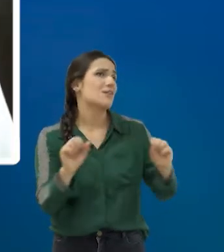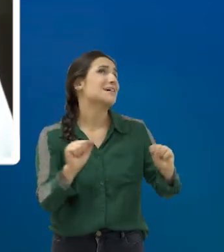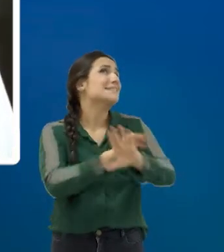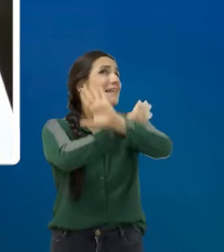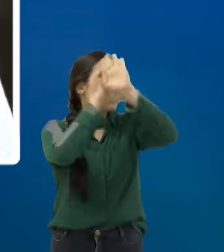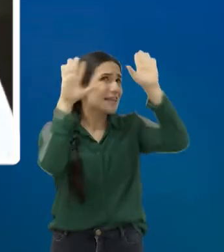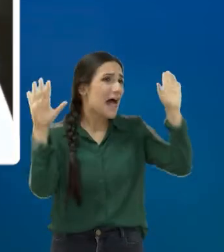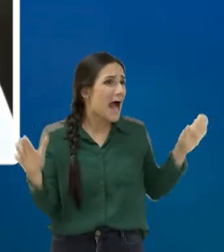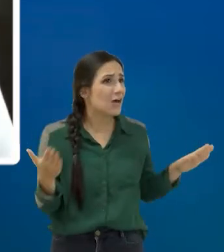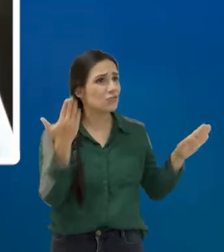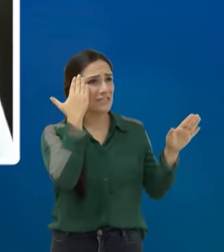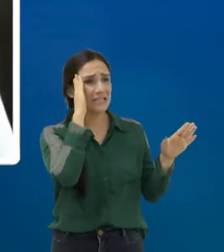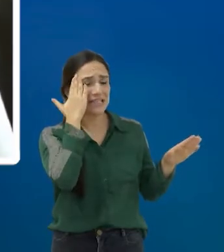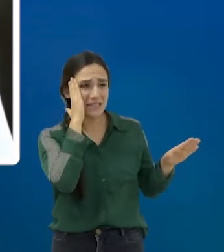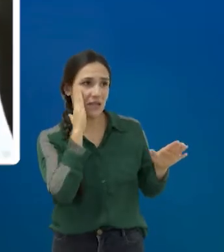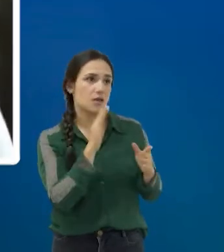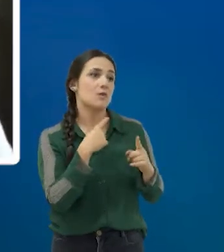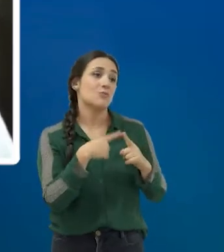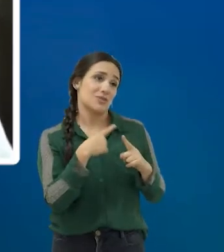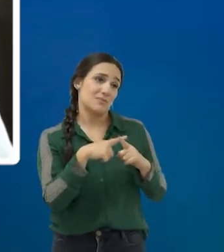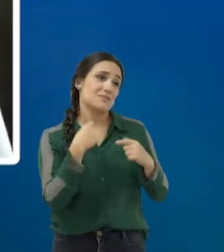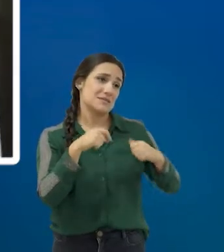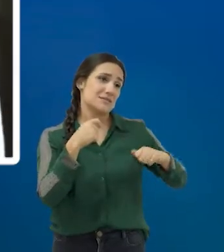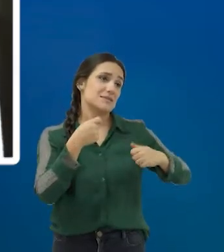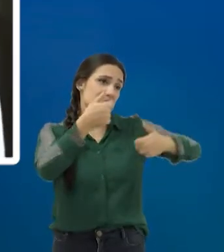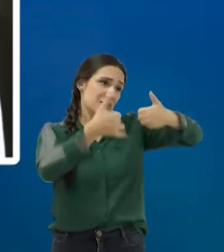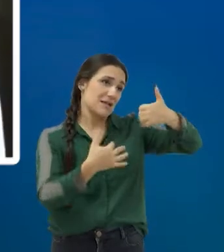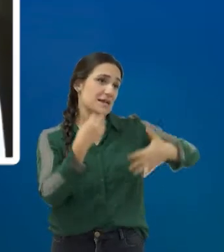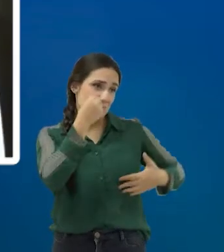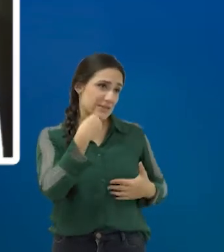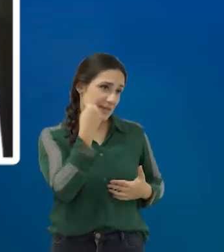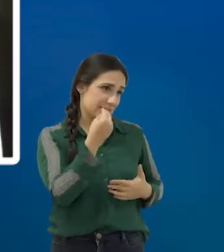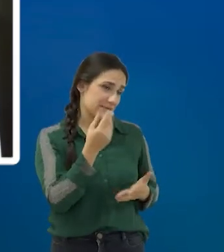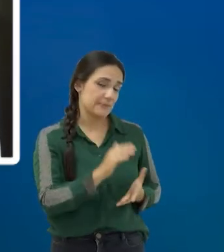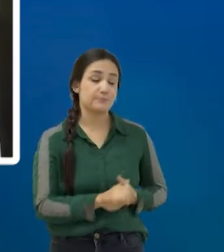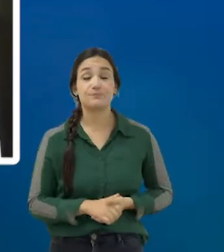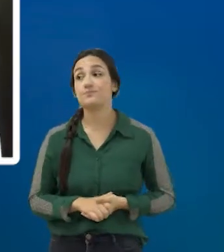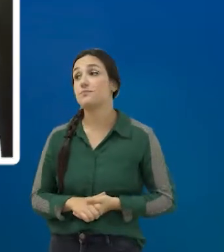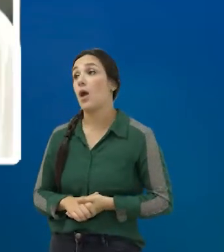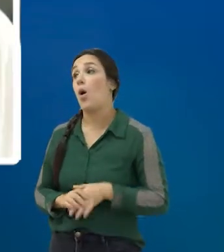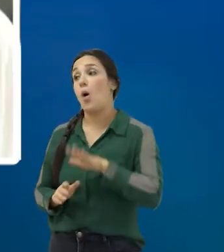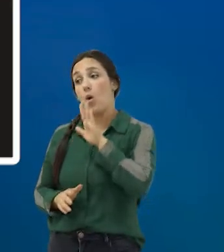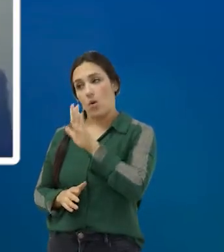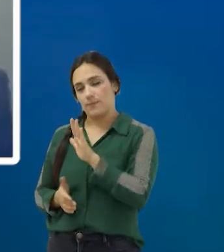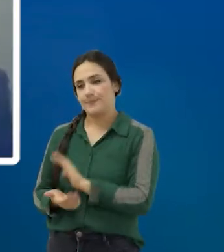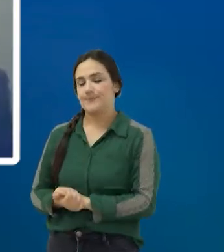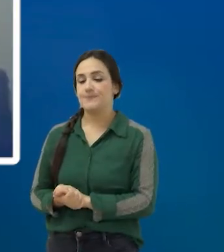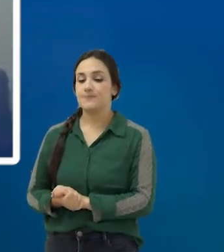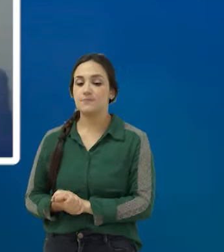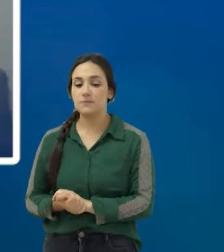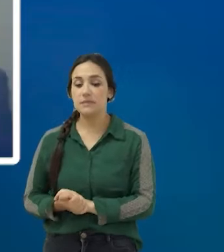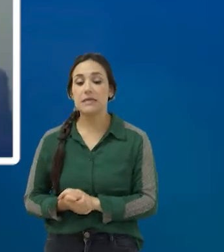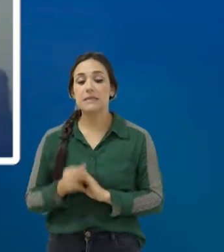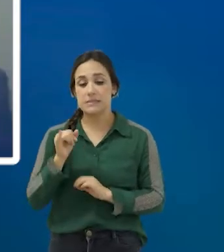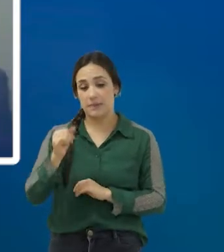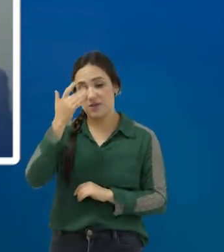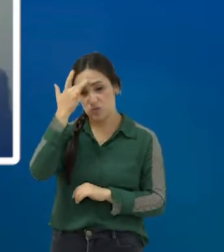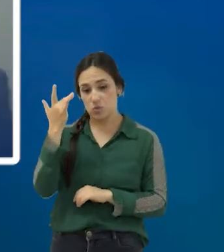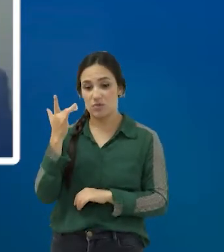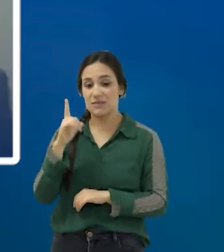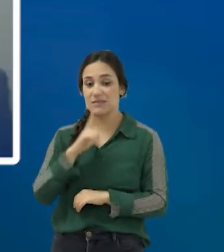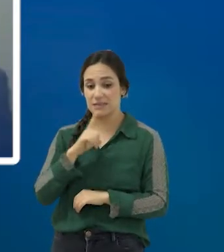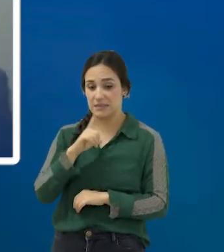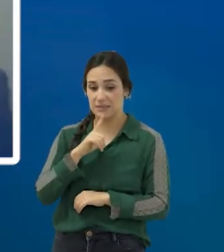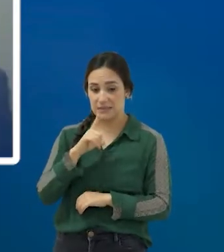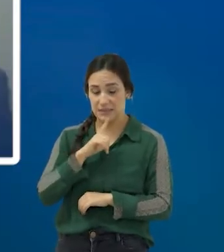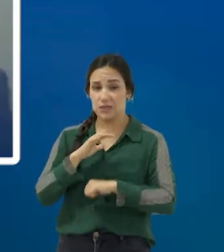essa compreensão. Você tem esses 2 relatos para poder me dar, né? Sim, olha, o paciente, quando uma pessoa é diagnosticado